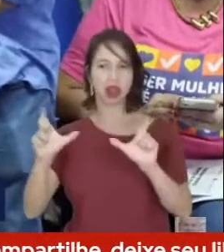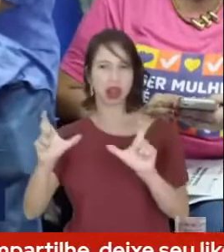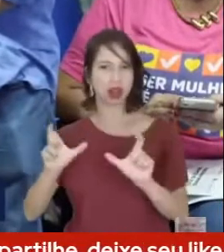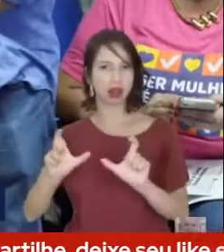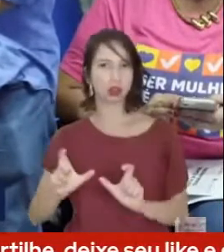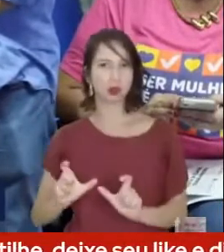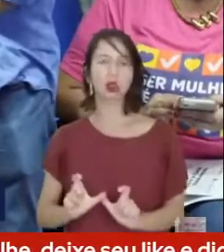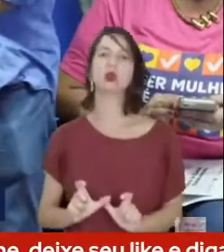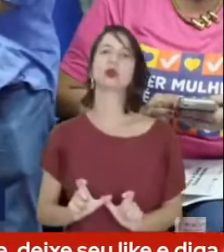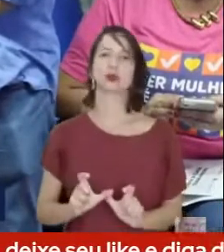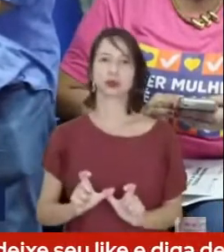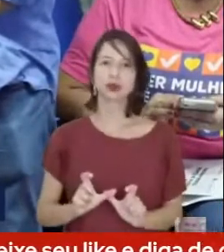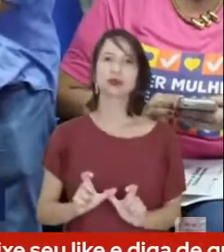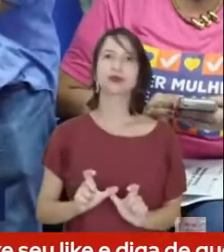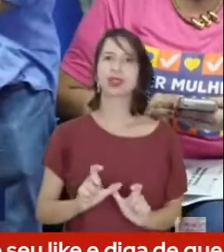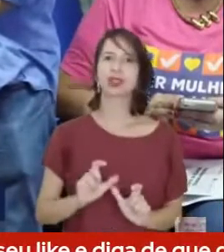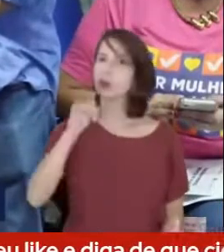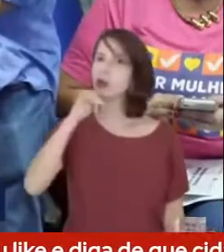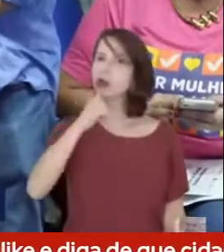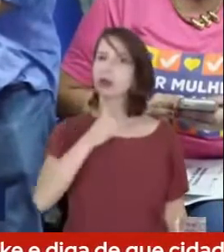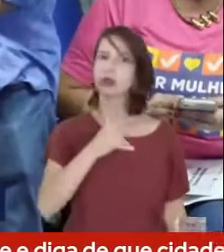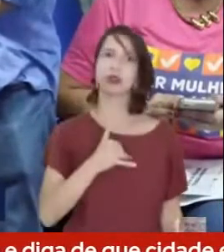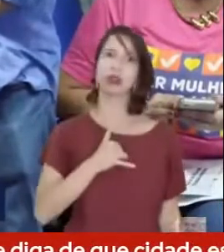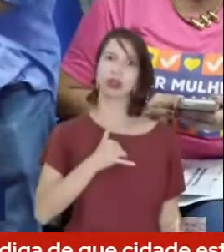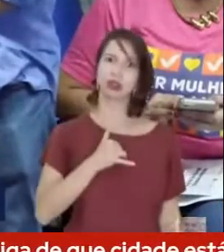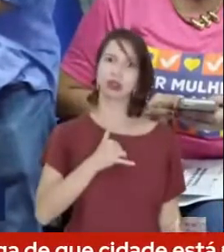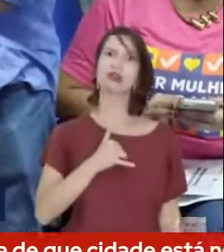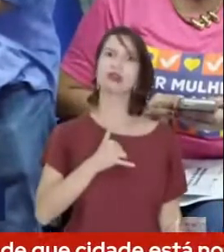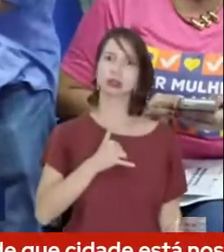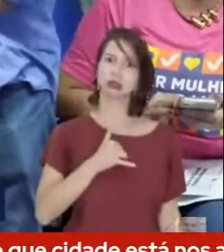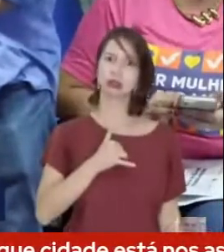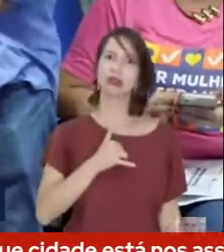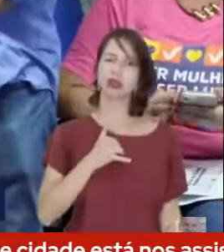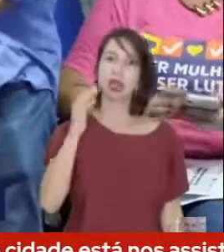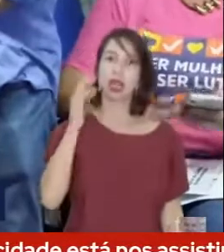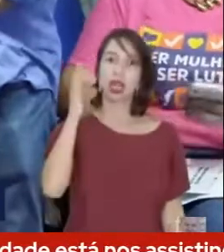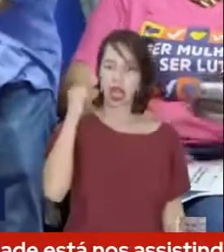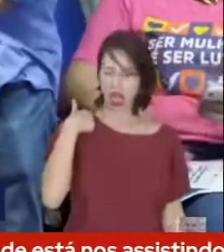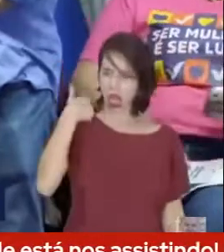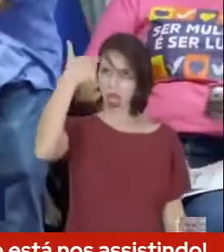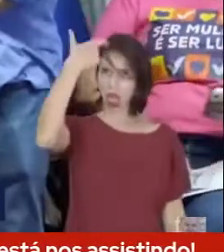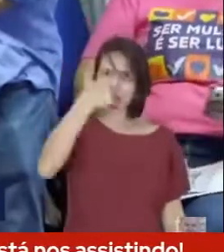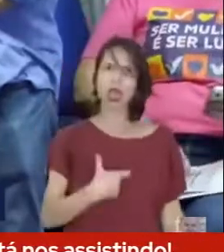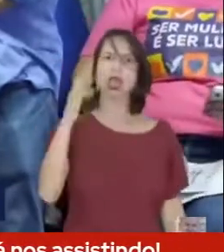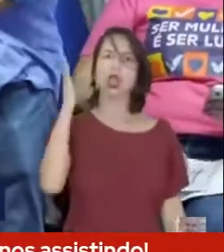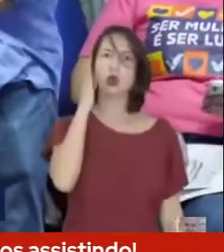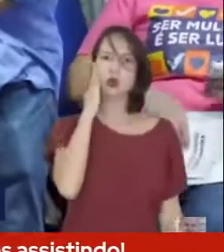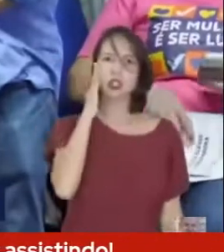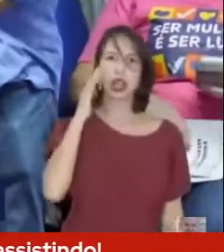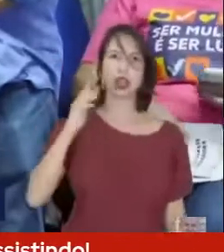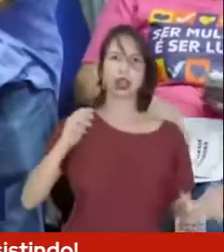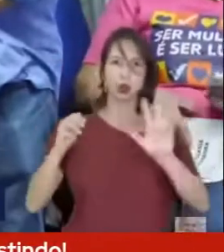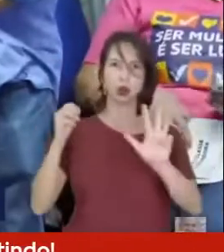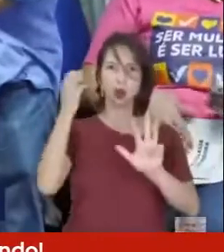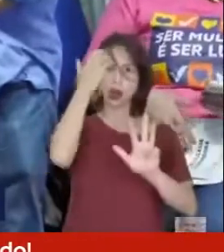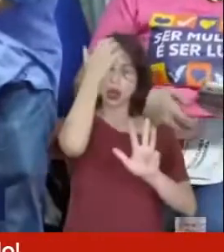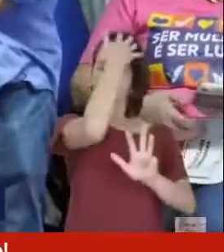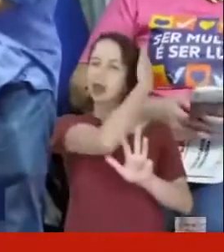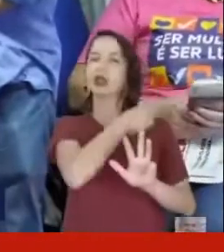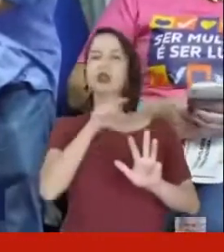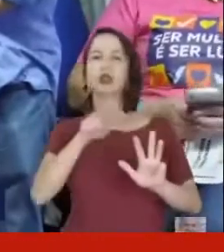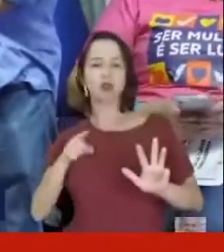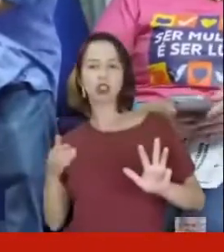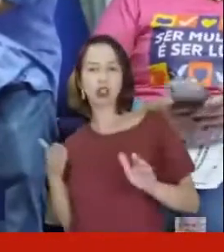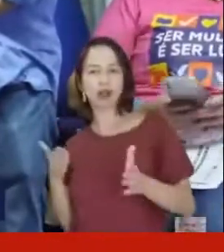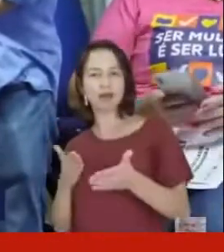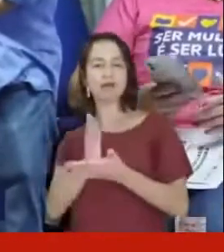Eu sei, Lula, que você assumindo a presidência, você não vai conseguir fazer tudo. Mas eu não tenho